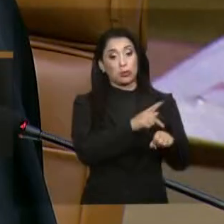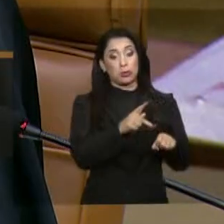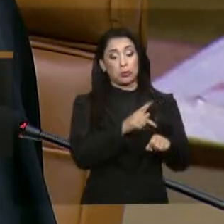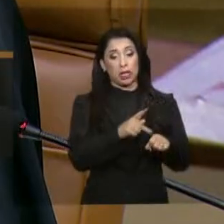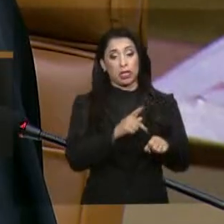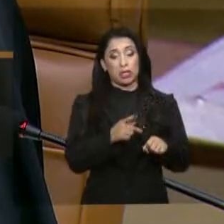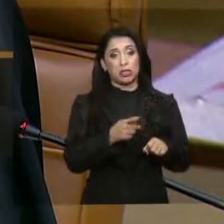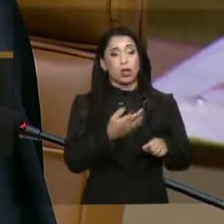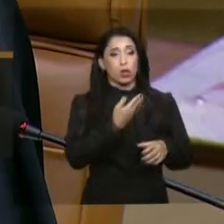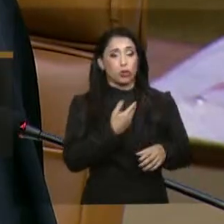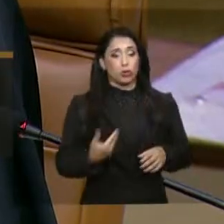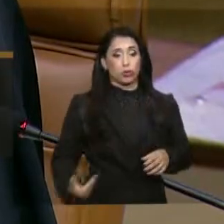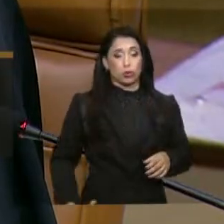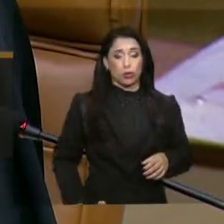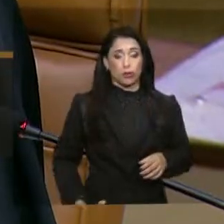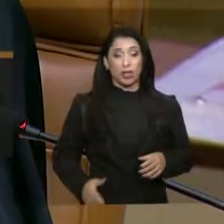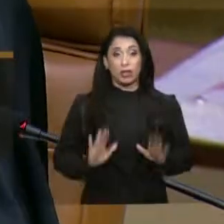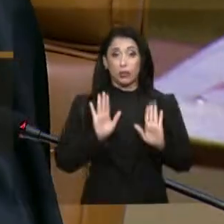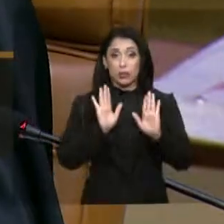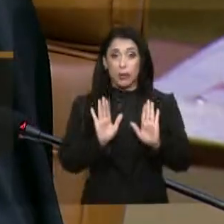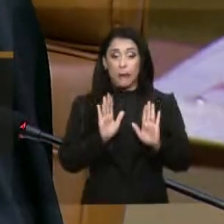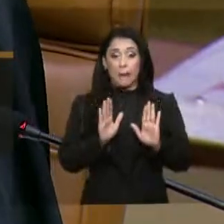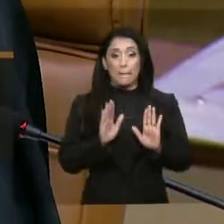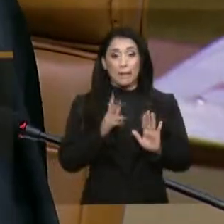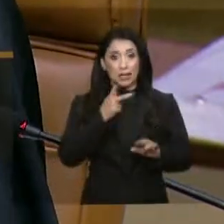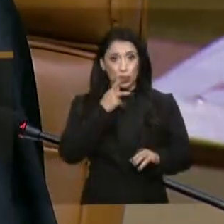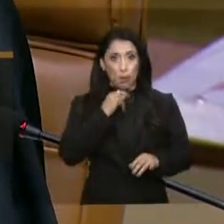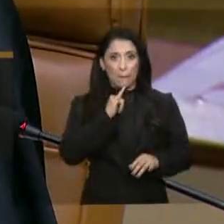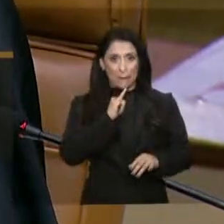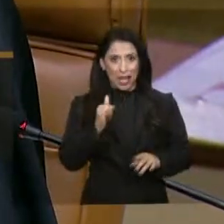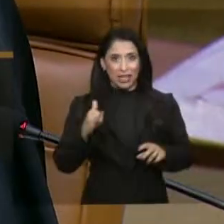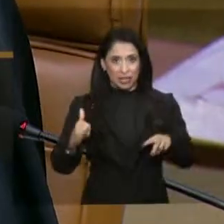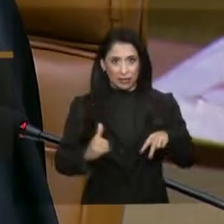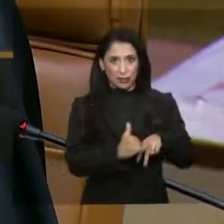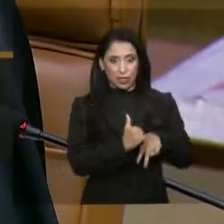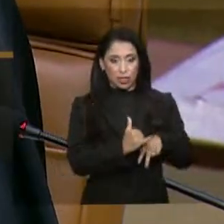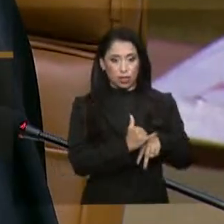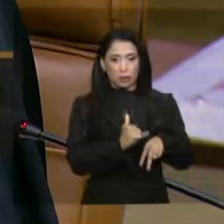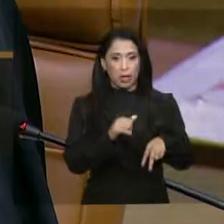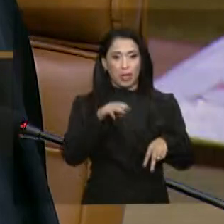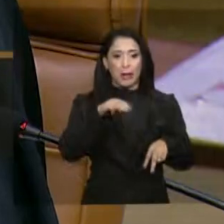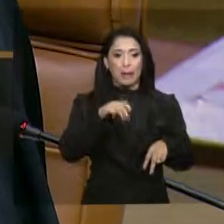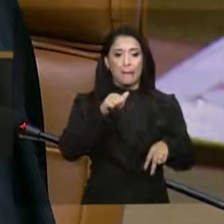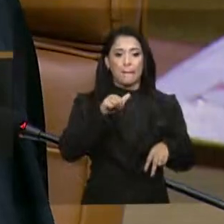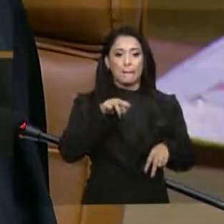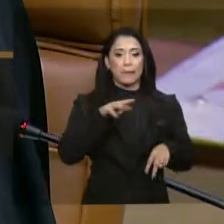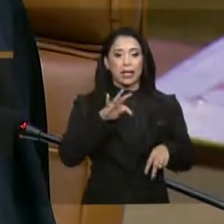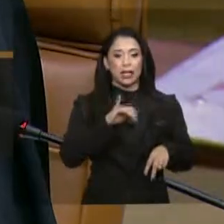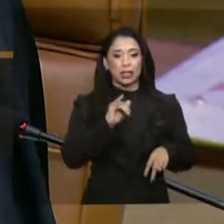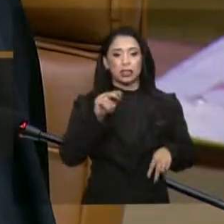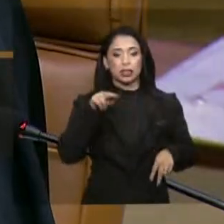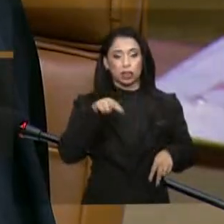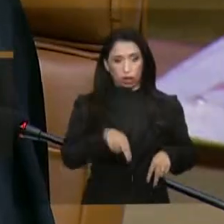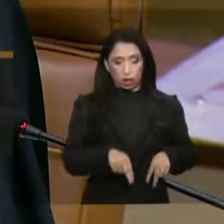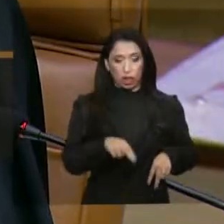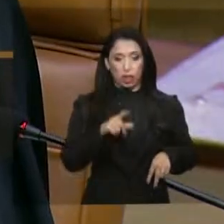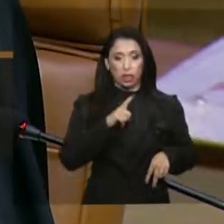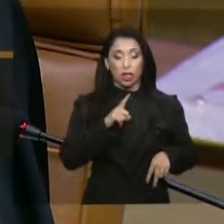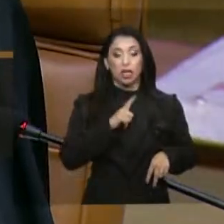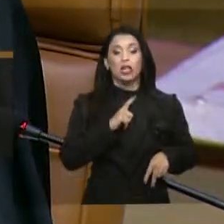os governos, verifico que o requerente, que é o pai da vítima, Martim Eduardo Mestre Yunes, foi